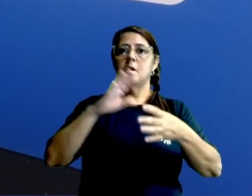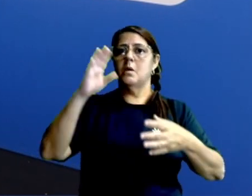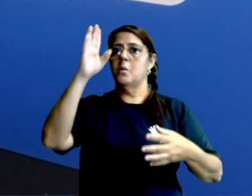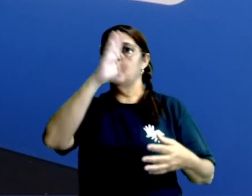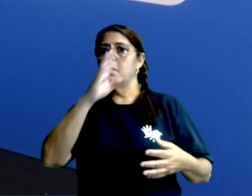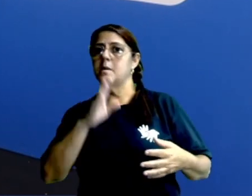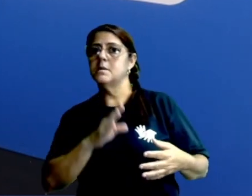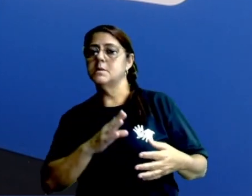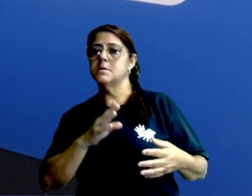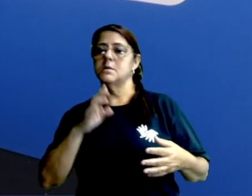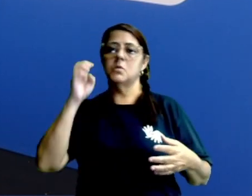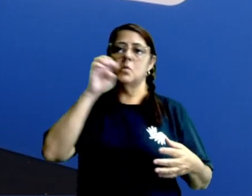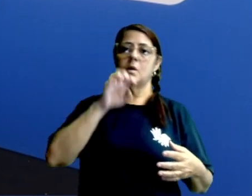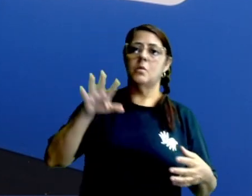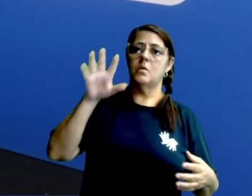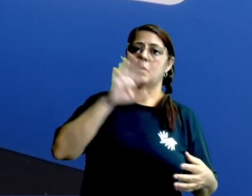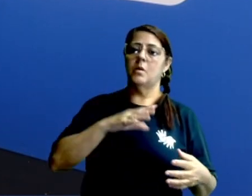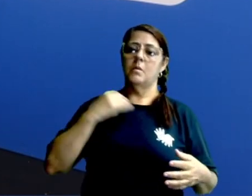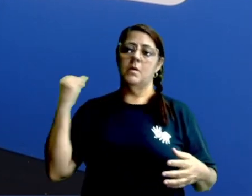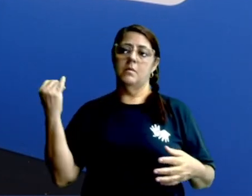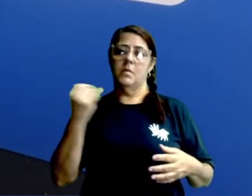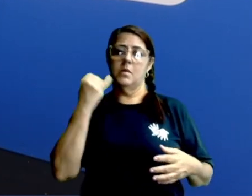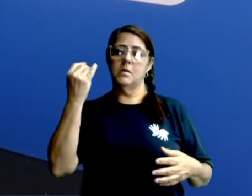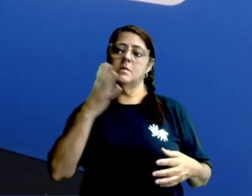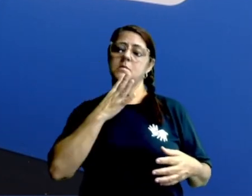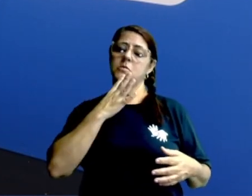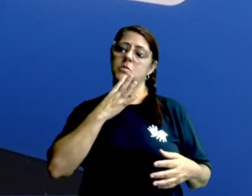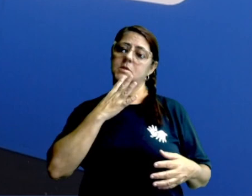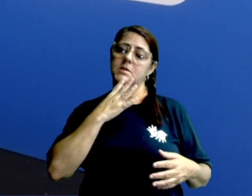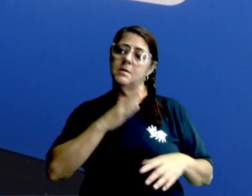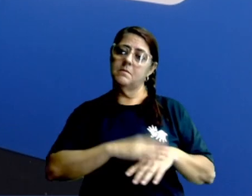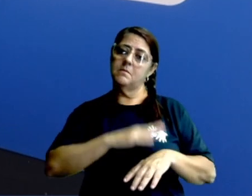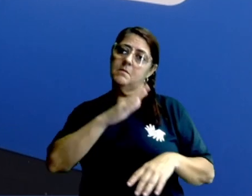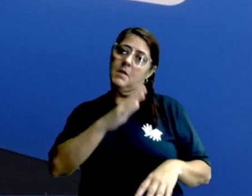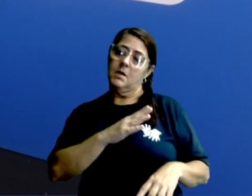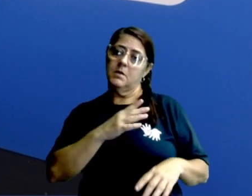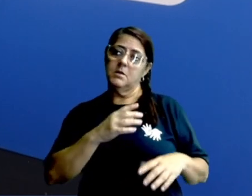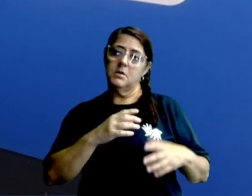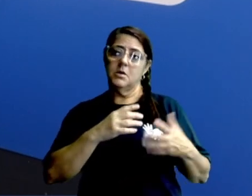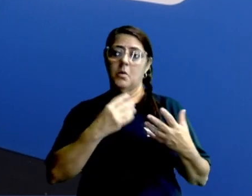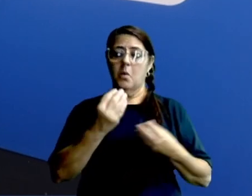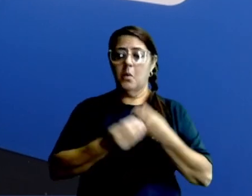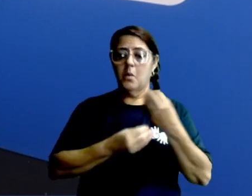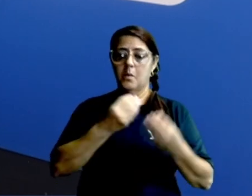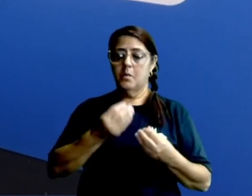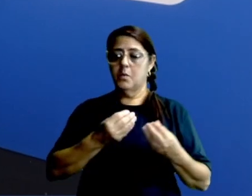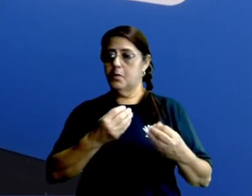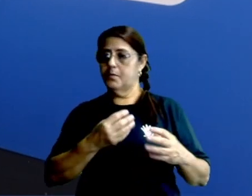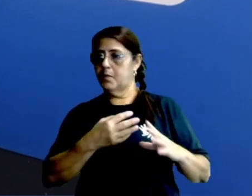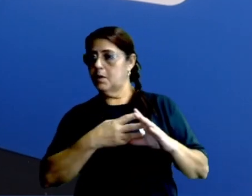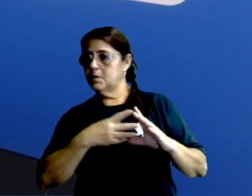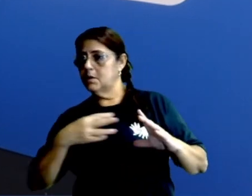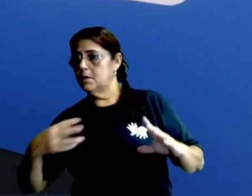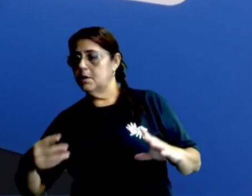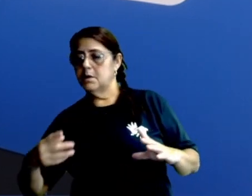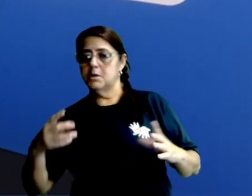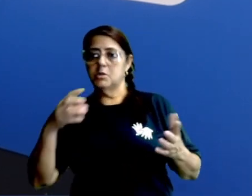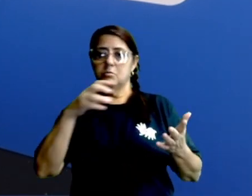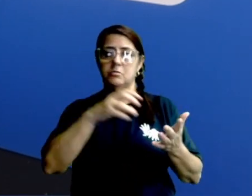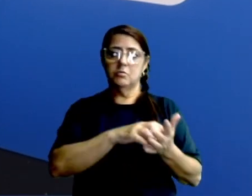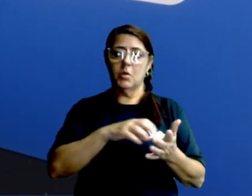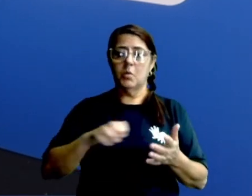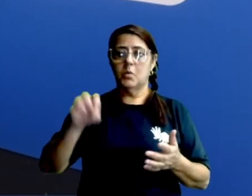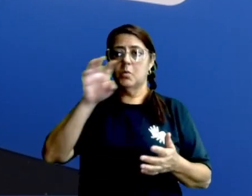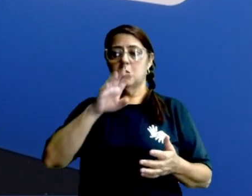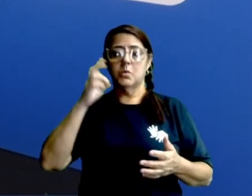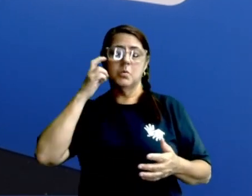com a Europa são muito importantes. Então, é sempre bom conhecer um pouquinho mais, né, dos aspectos culturais, dos aspectos econômicos e tecnológicos